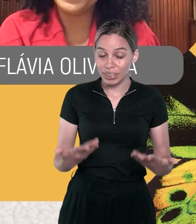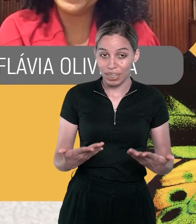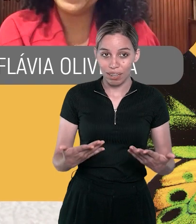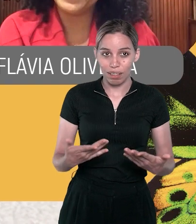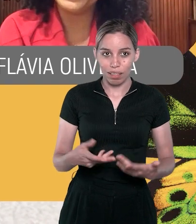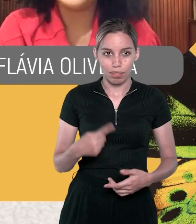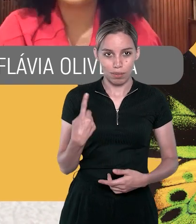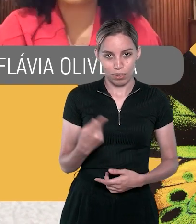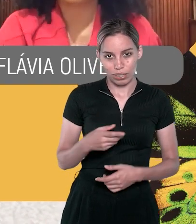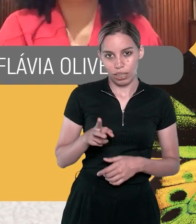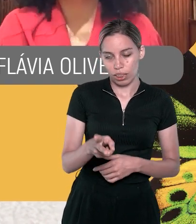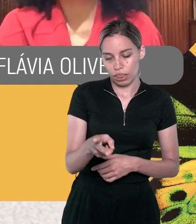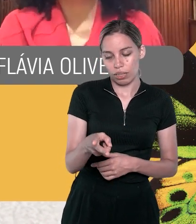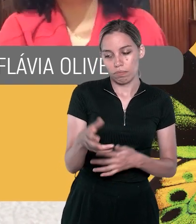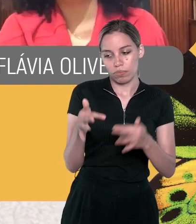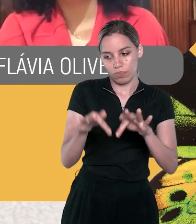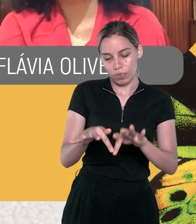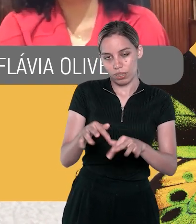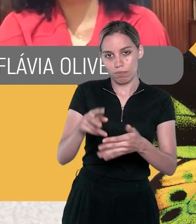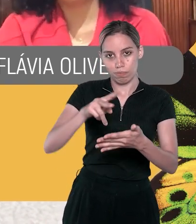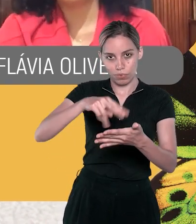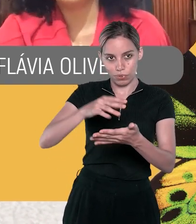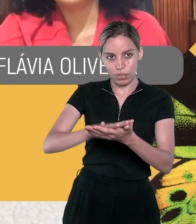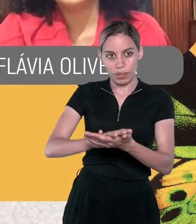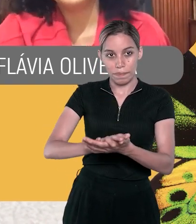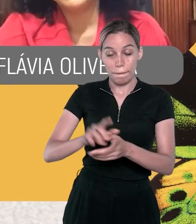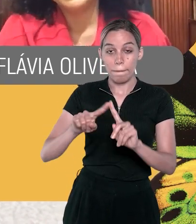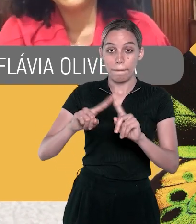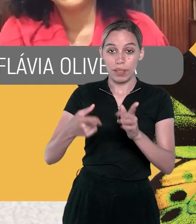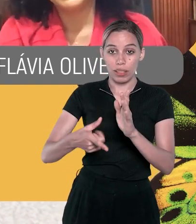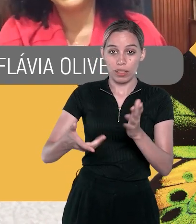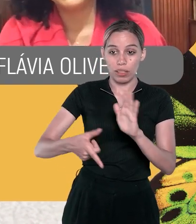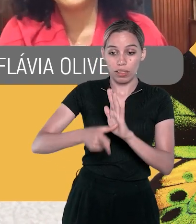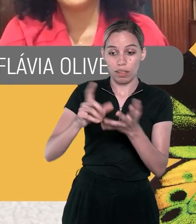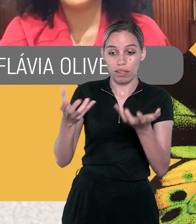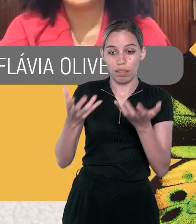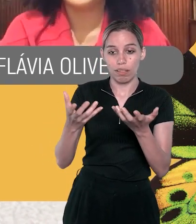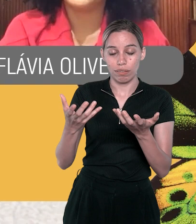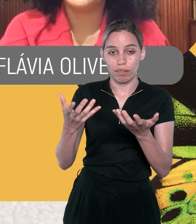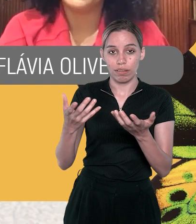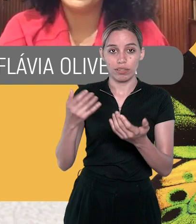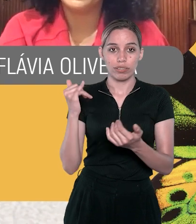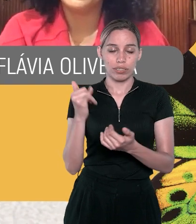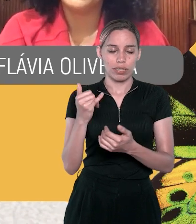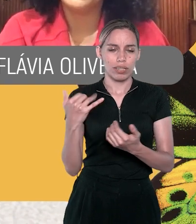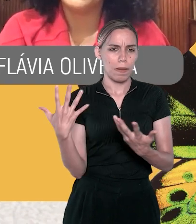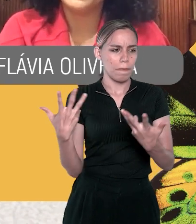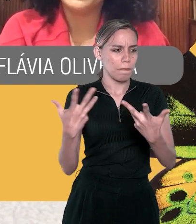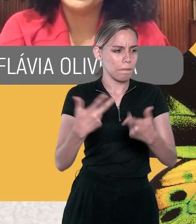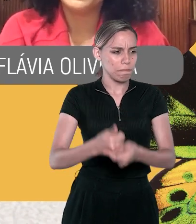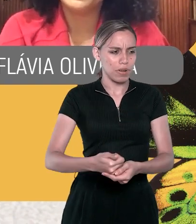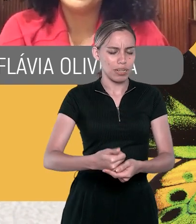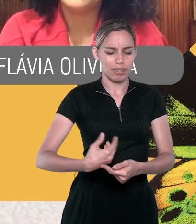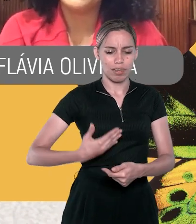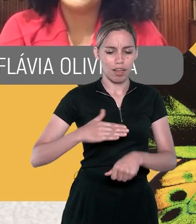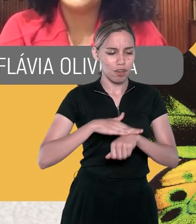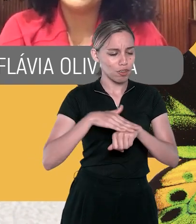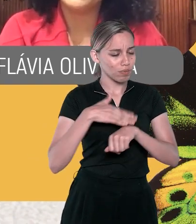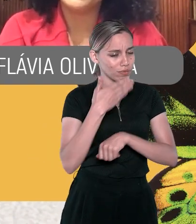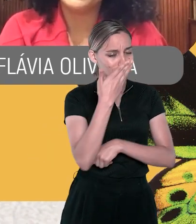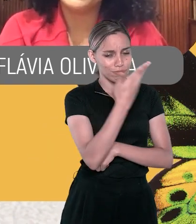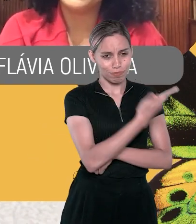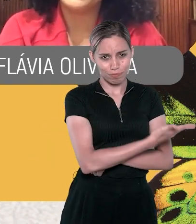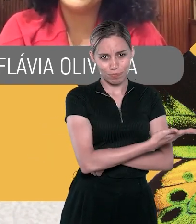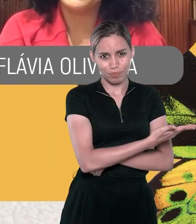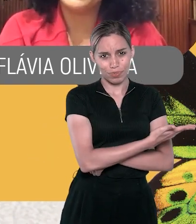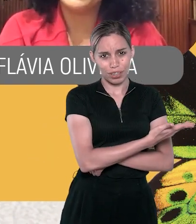né? Mas antes eu queria dizer que foi uma maravilha, né? Um encantamento conversar com a Flávia, a gente fica muito agradecido, eu particularmente, né?